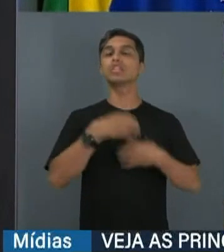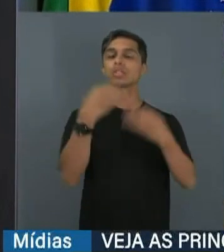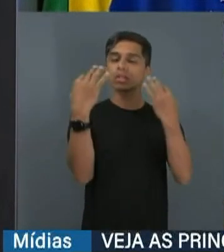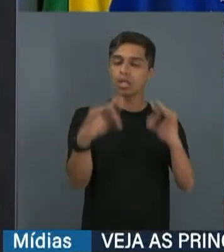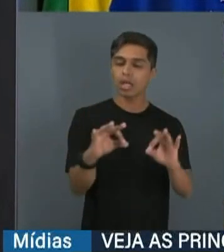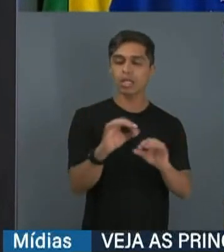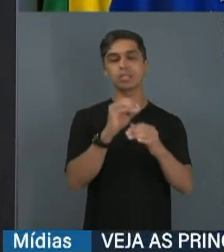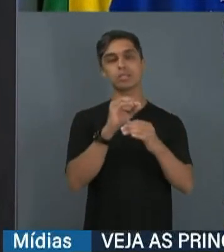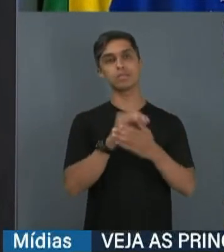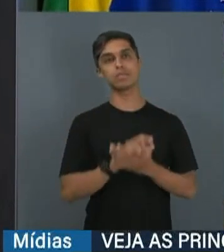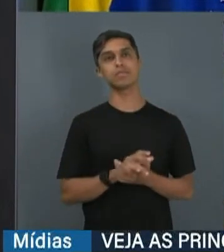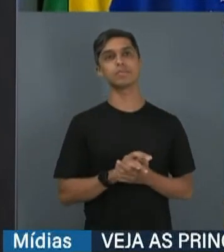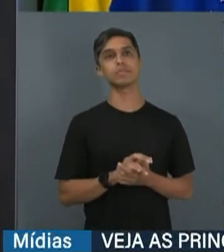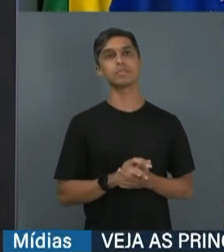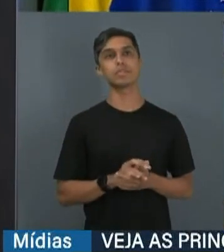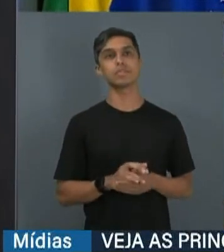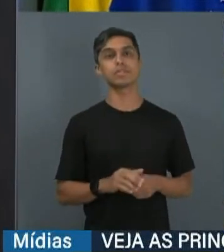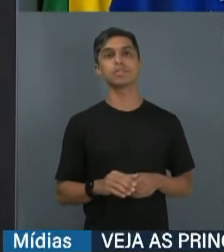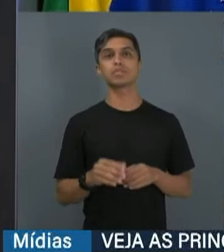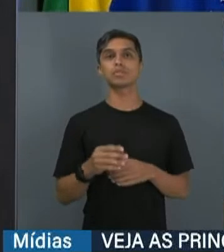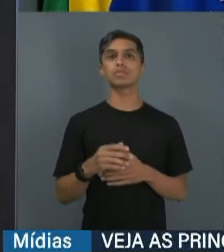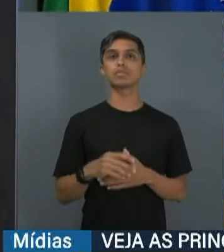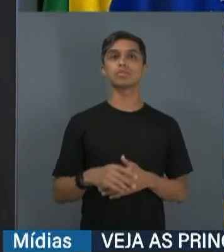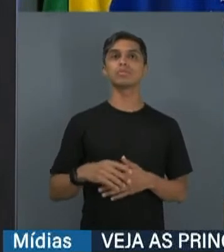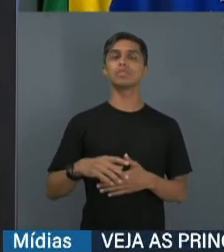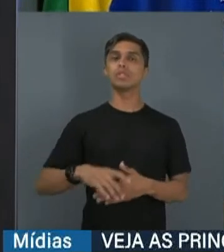respeitosa, o posicionamento do seu representante.